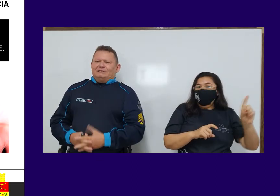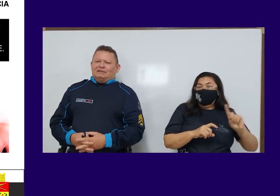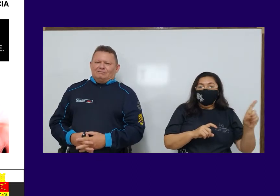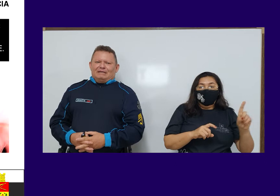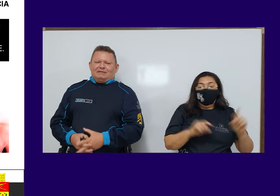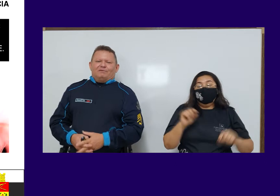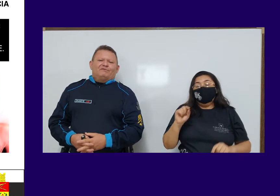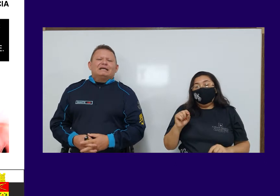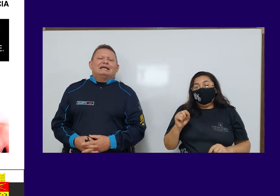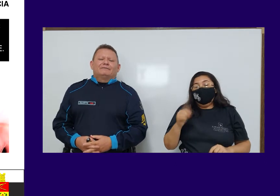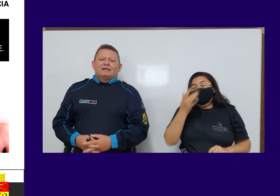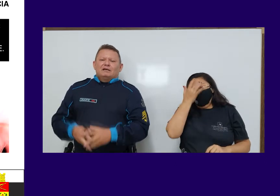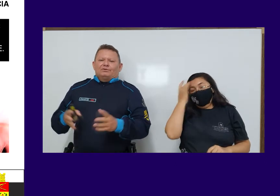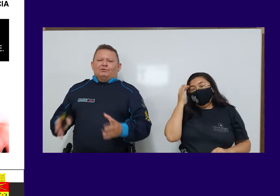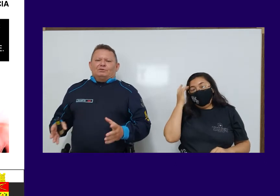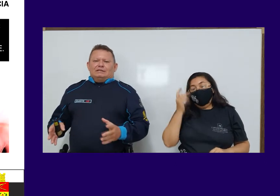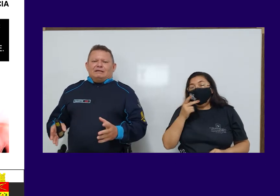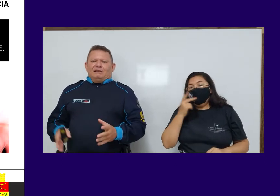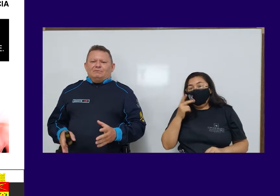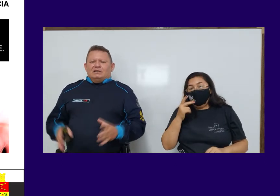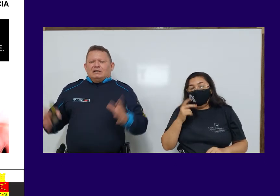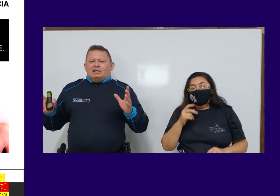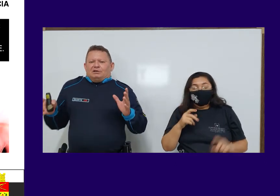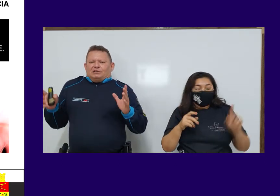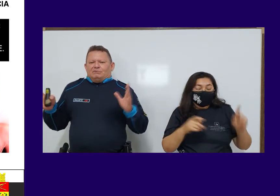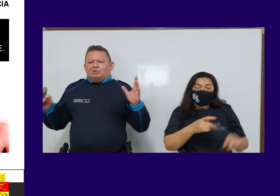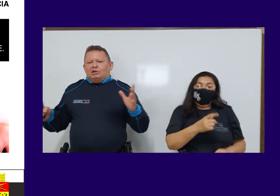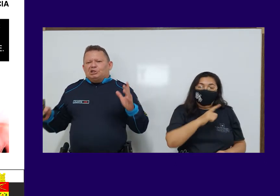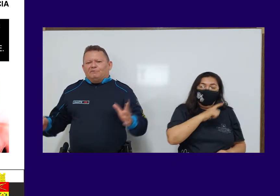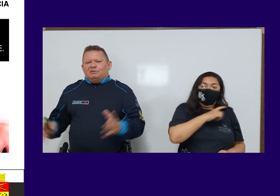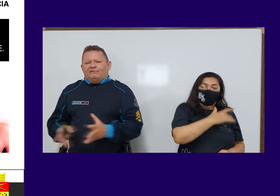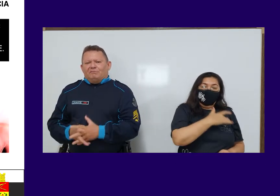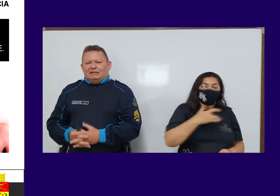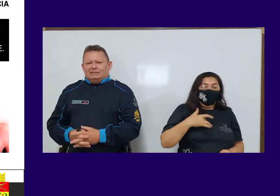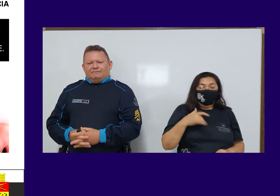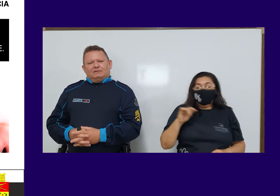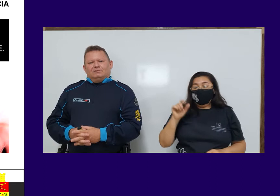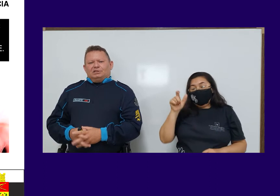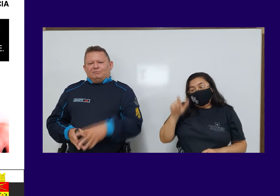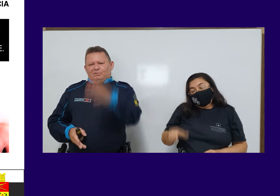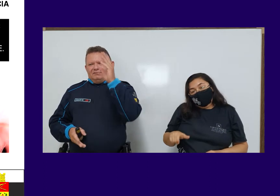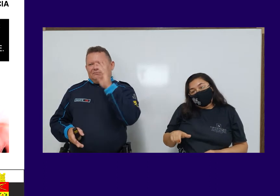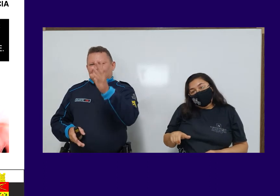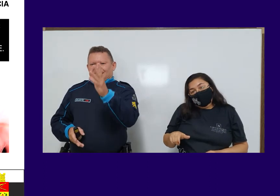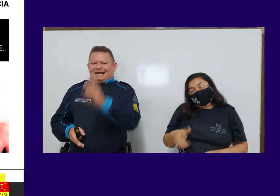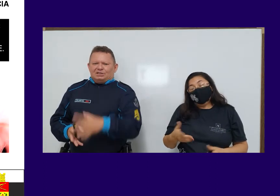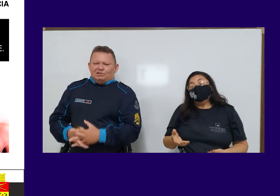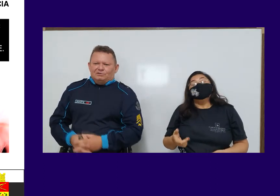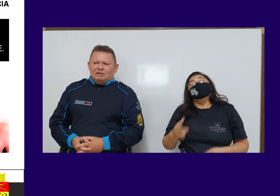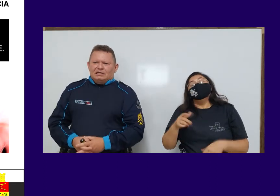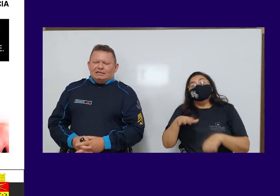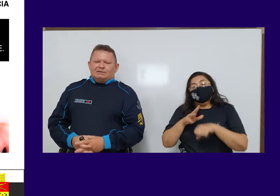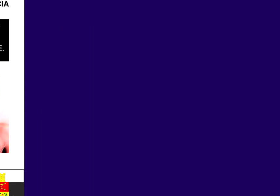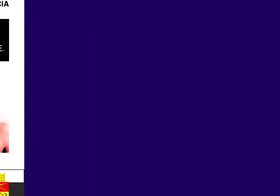uma revisão mais aprofundada. Todos nós sabemos que nós temos dois tipos de fumantes. Nós temos os fumantes